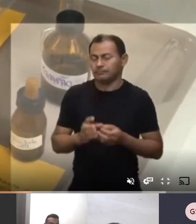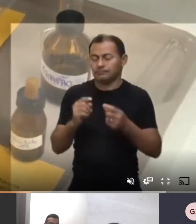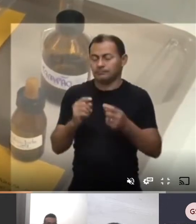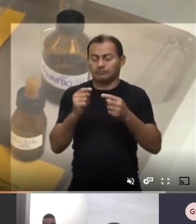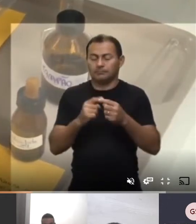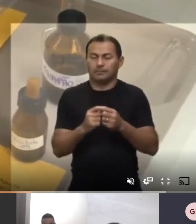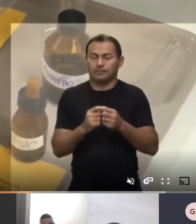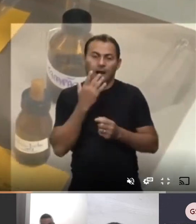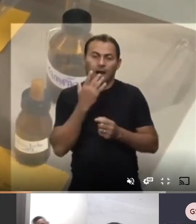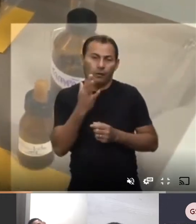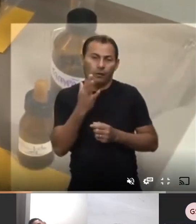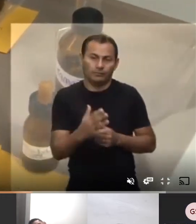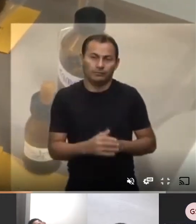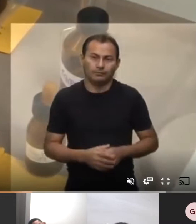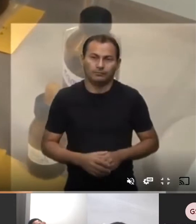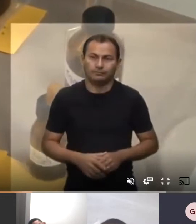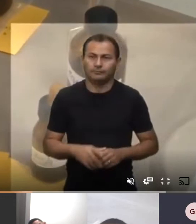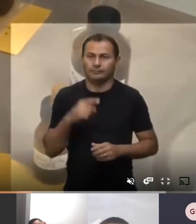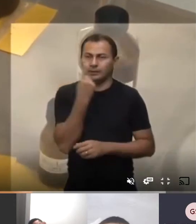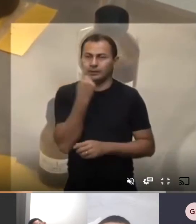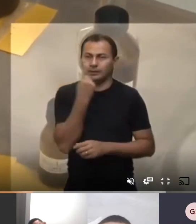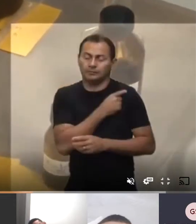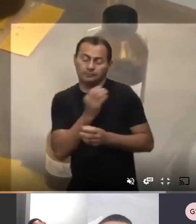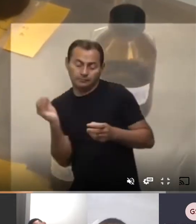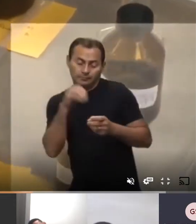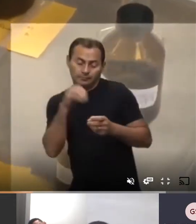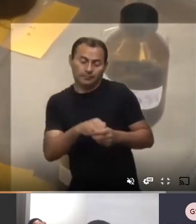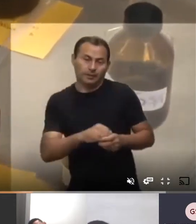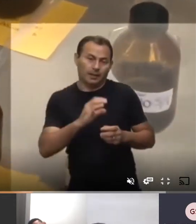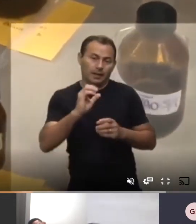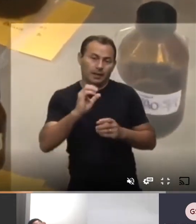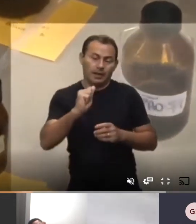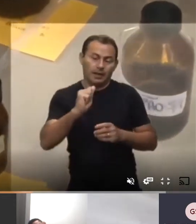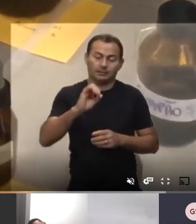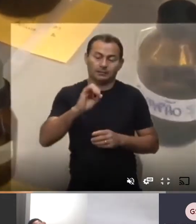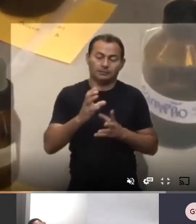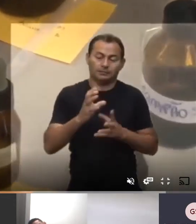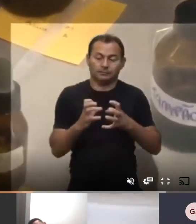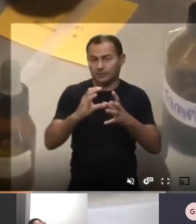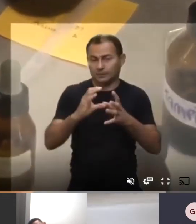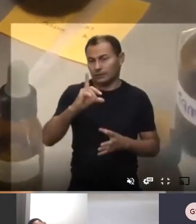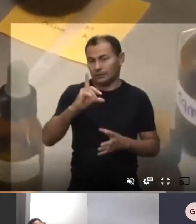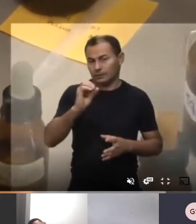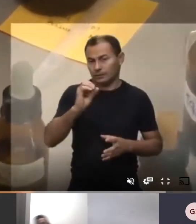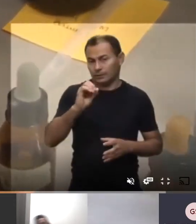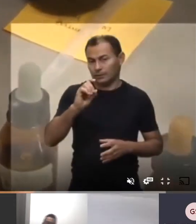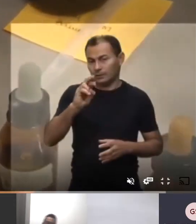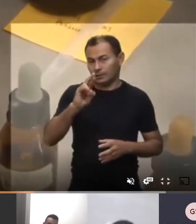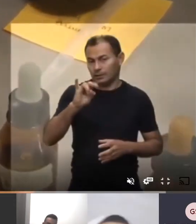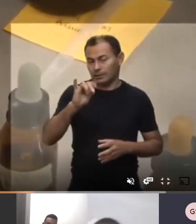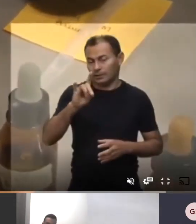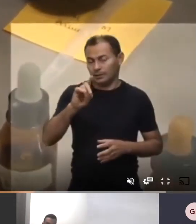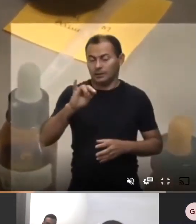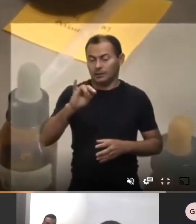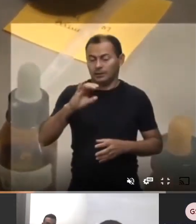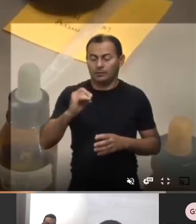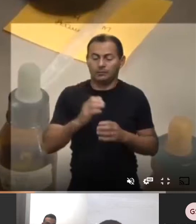Então, isso quer dizer também que a solução tampão está funcionando aí, né? Ela está estabilizando o pH.